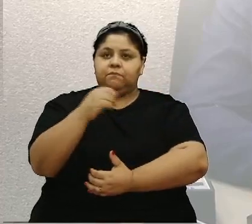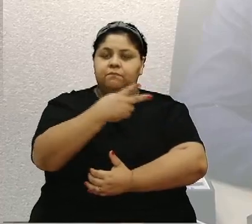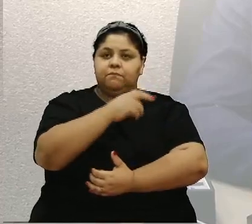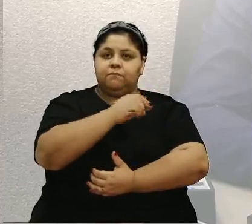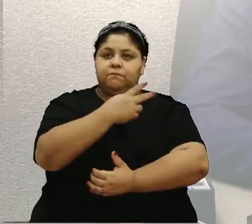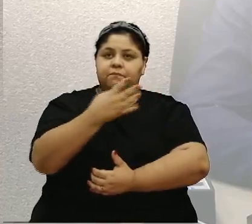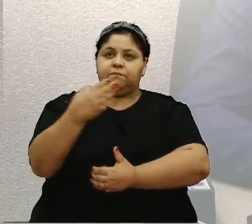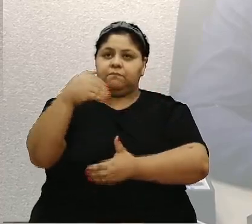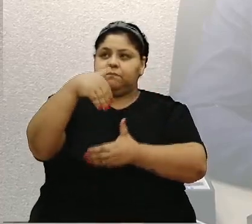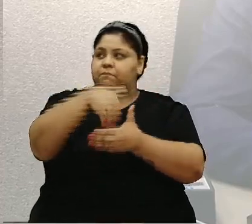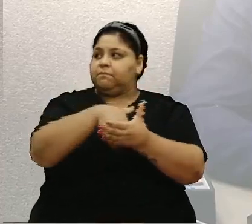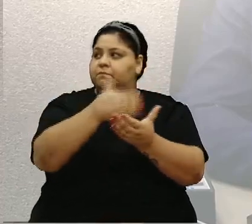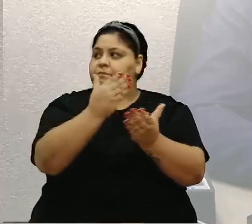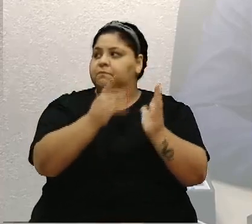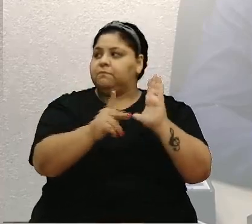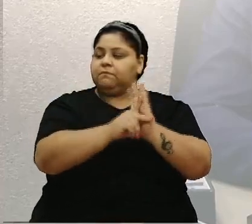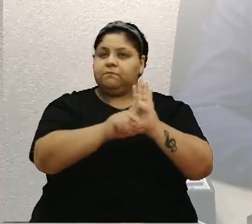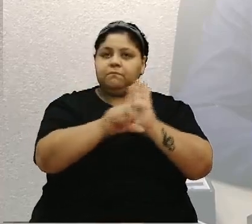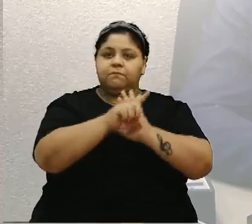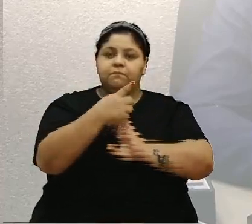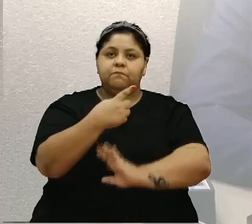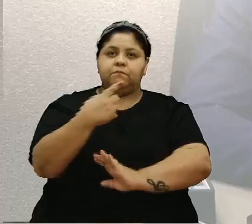212/2024, contendo o projeto de lei